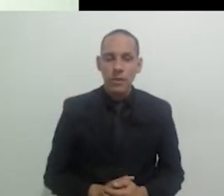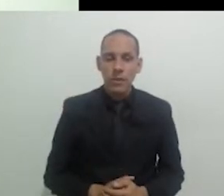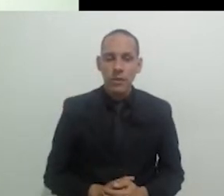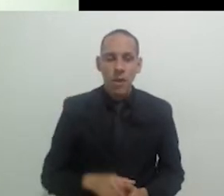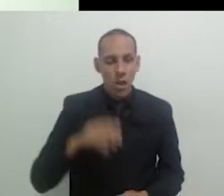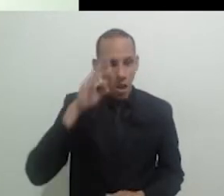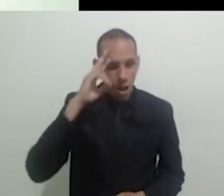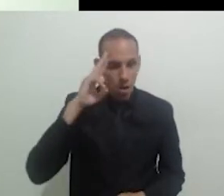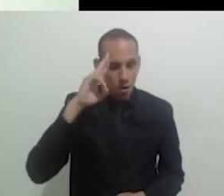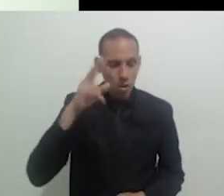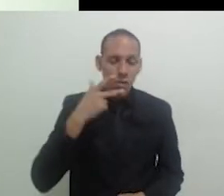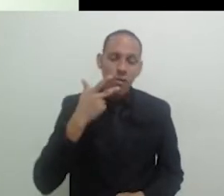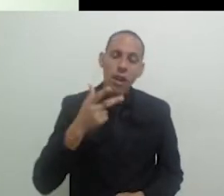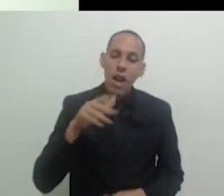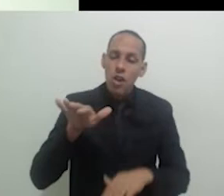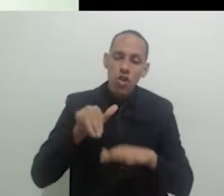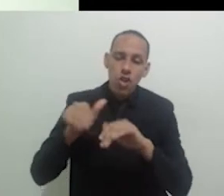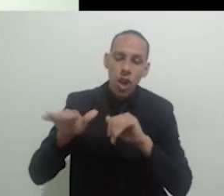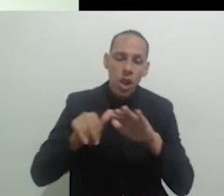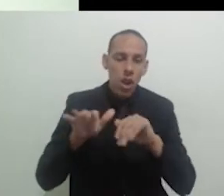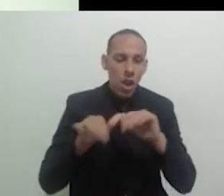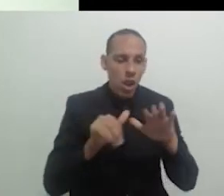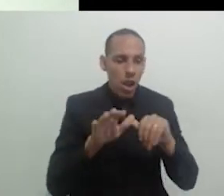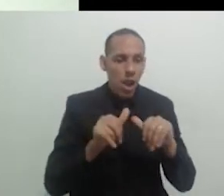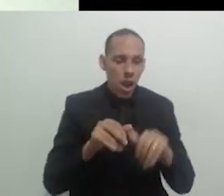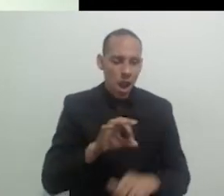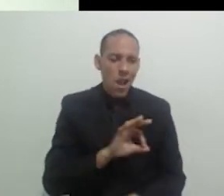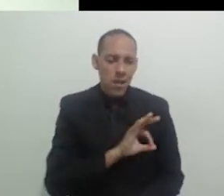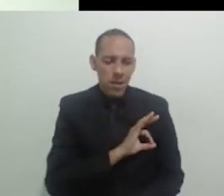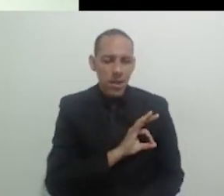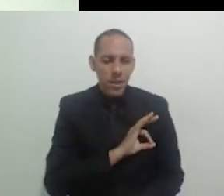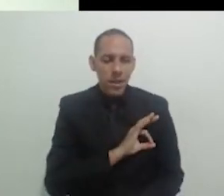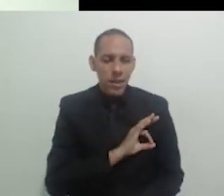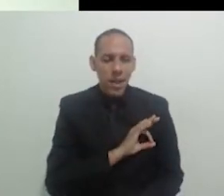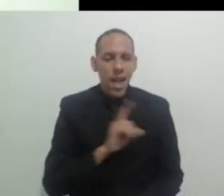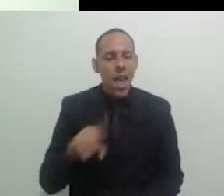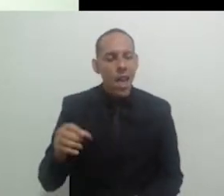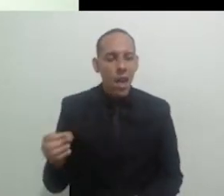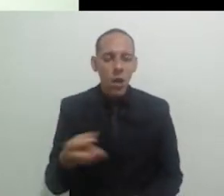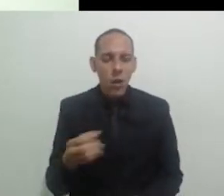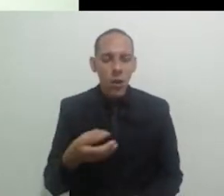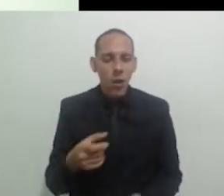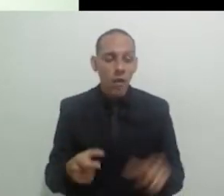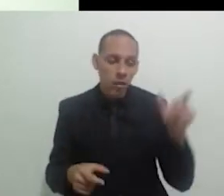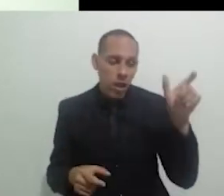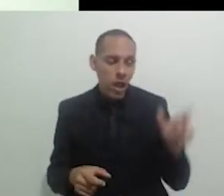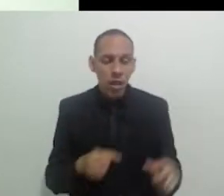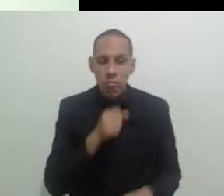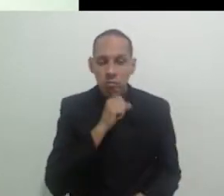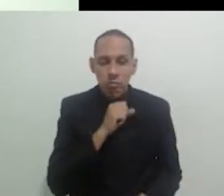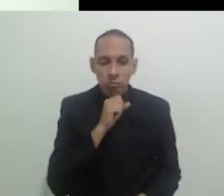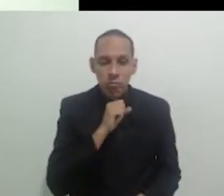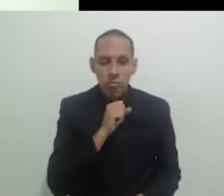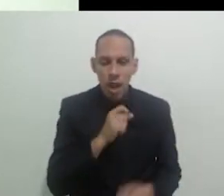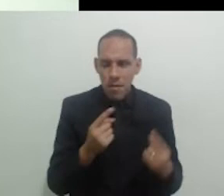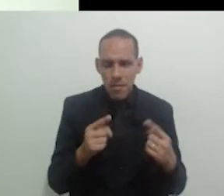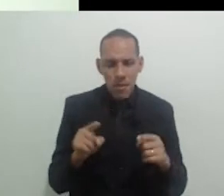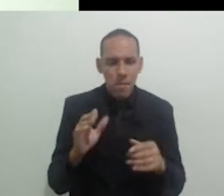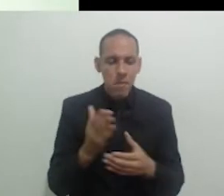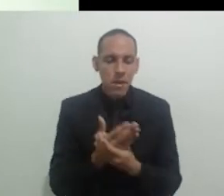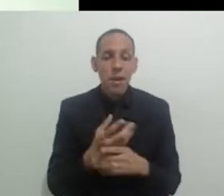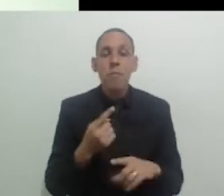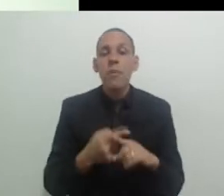convocou, os policiais que ele convocou, que são mais modernos do que o impetrante, foram decorrentes de decisões judiciais. E